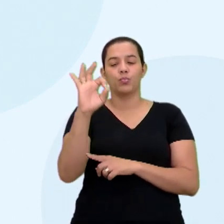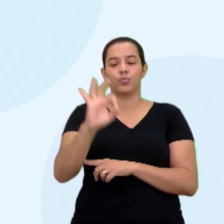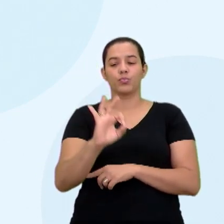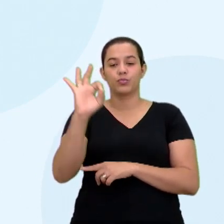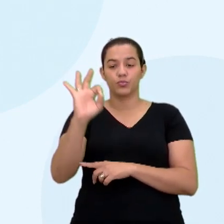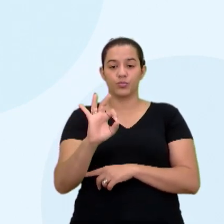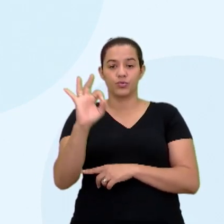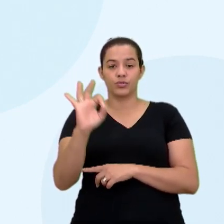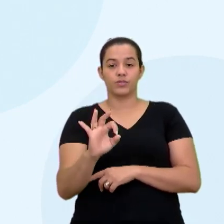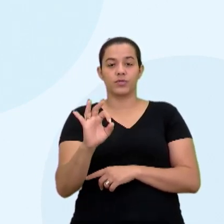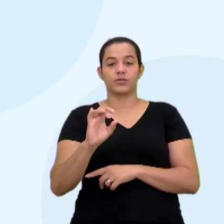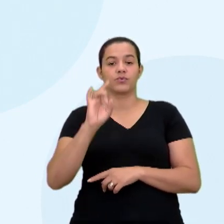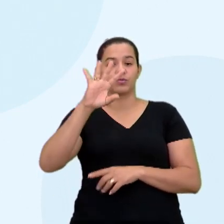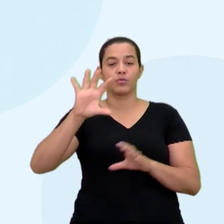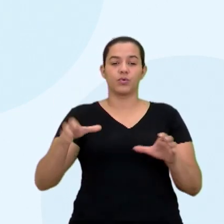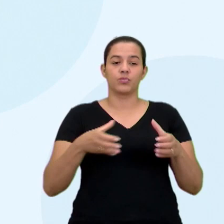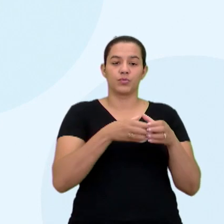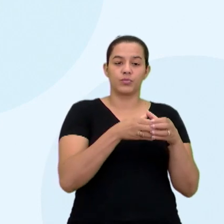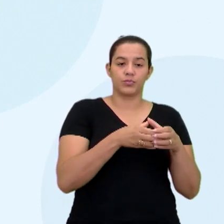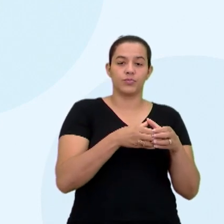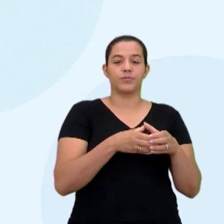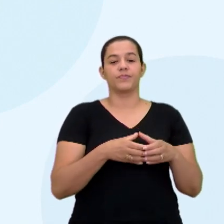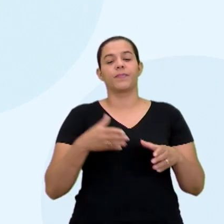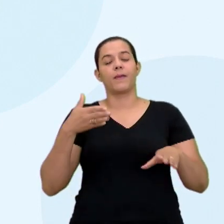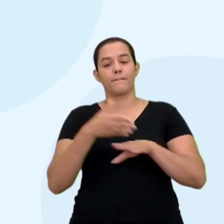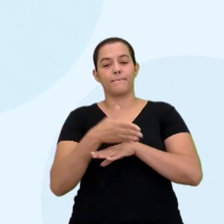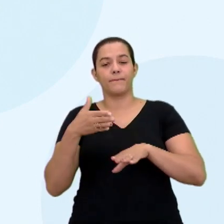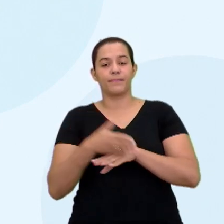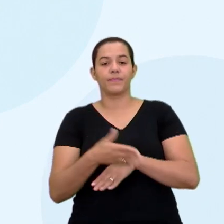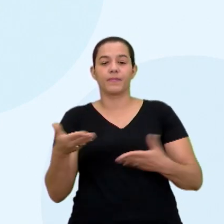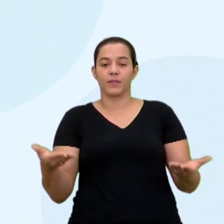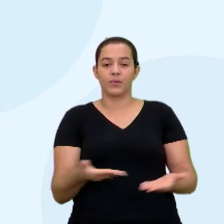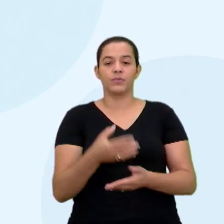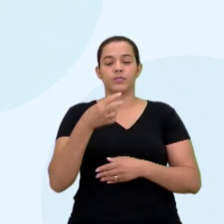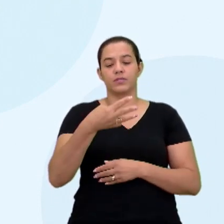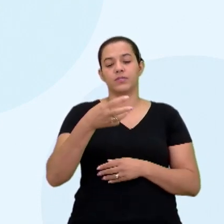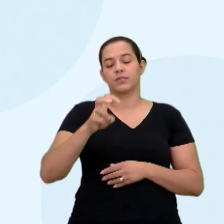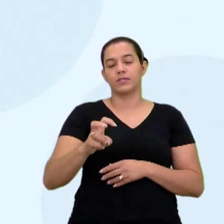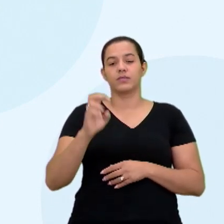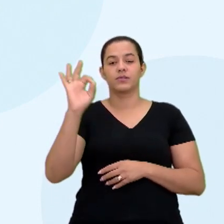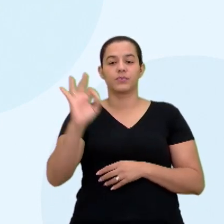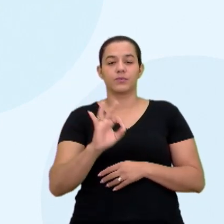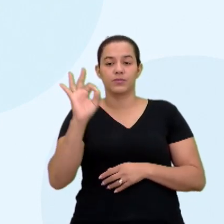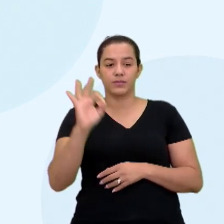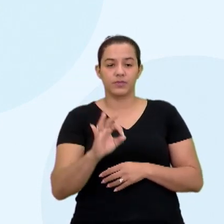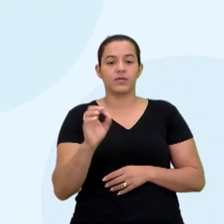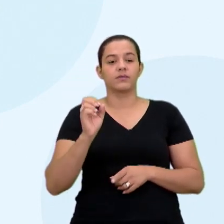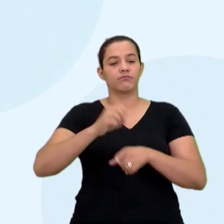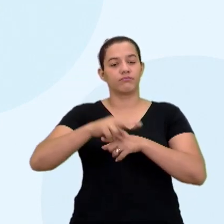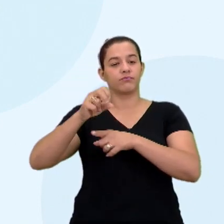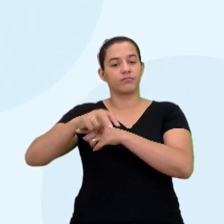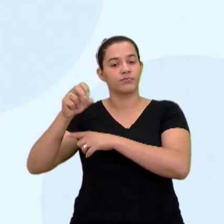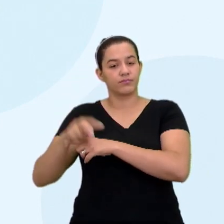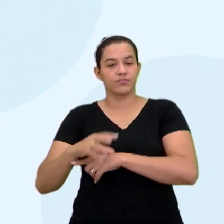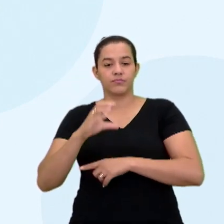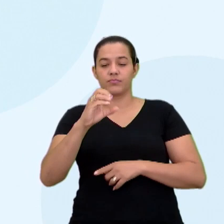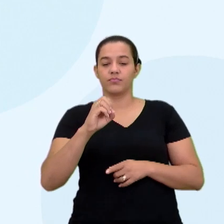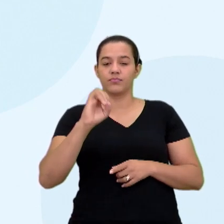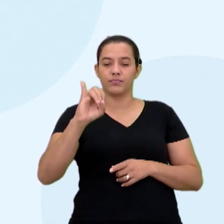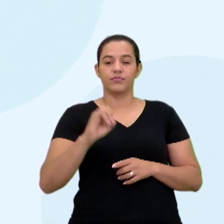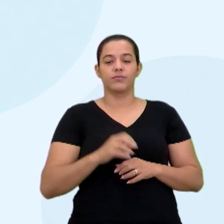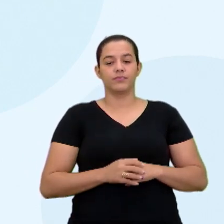quadro administrativo. Atualmente, a participação feminina já representa 35% dos cargos, o que é muito bom.